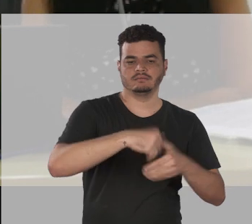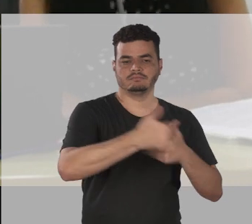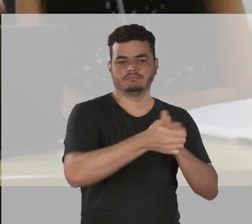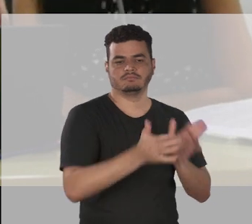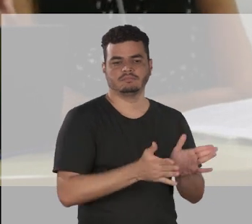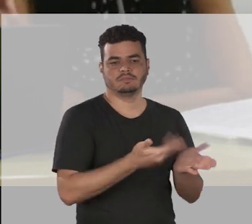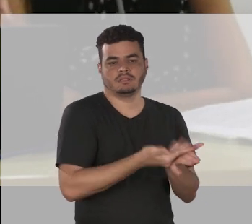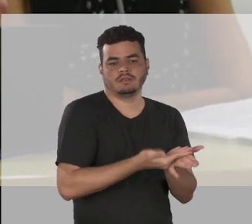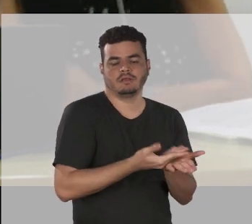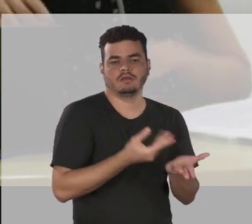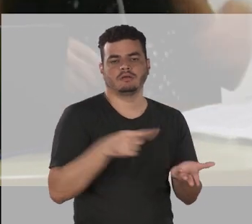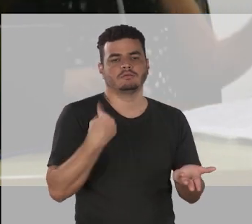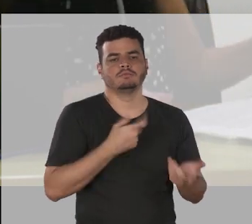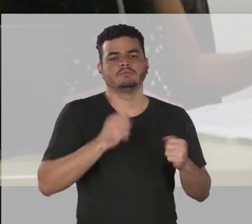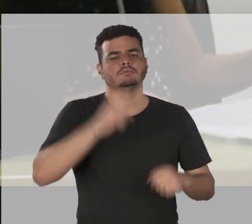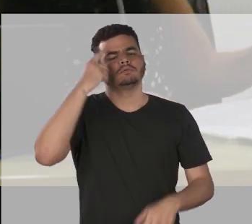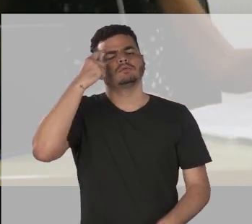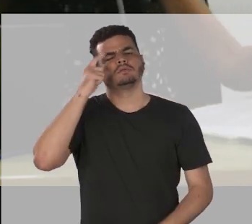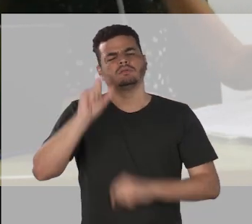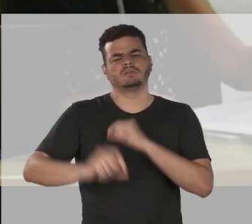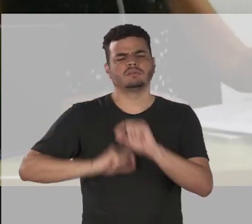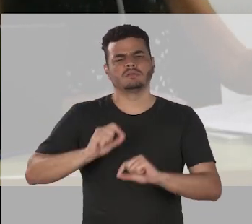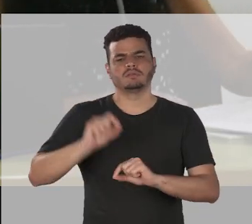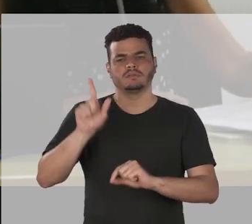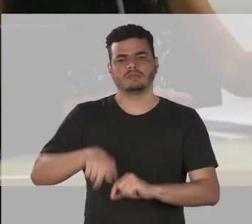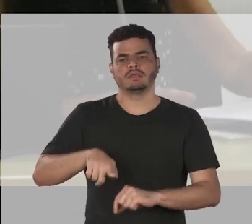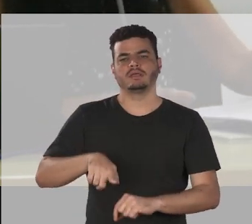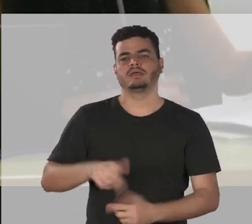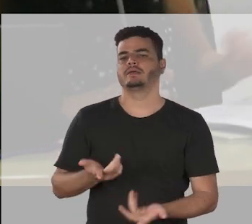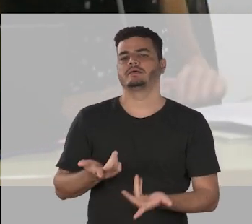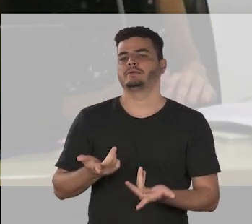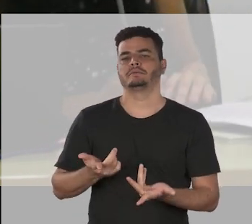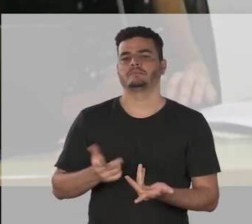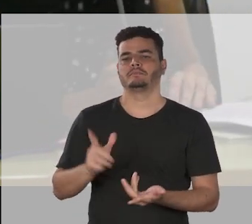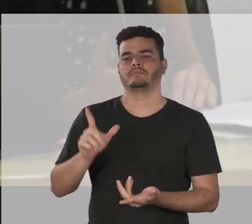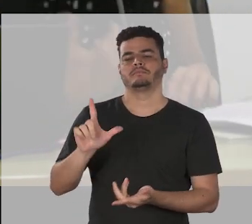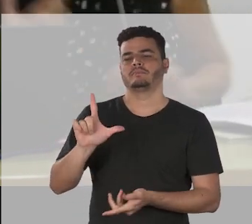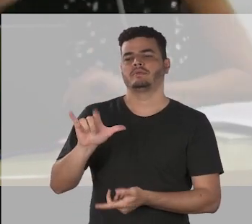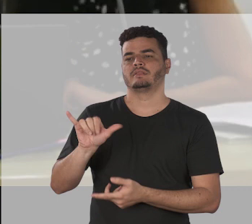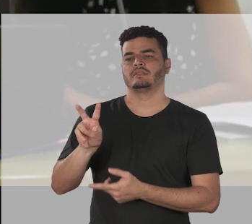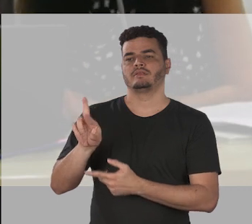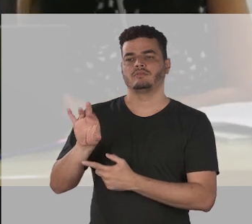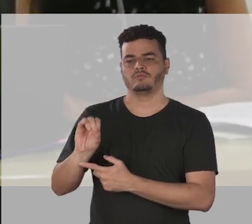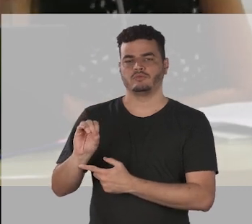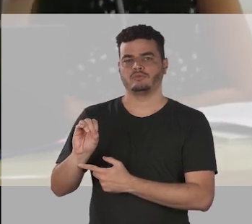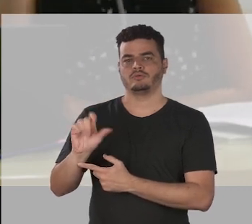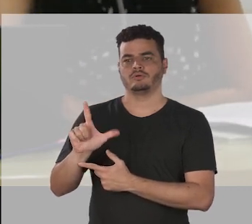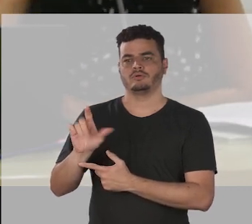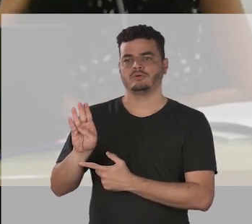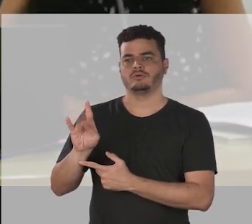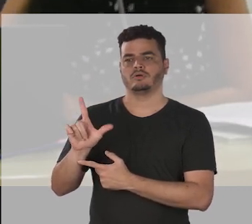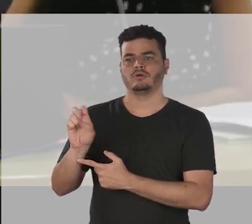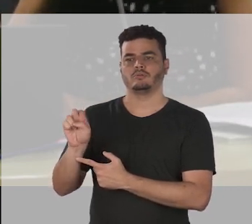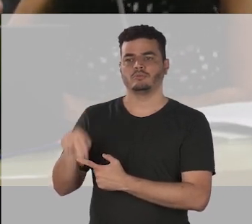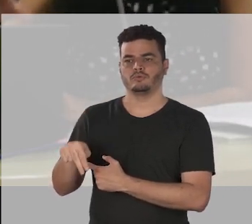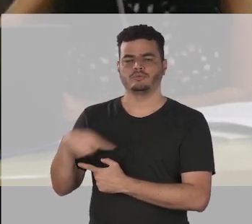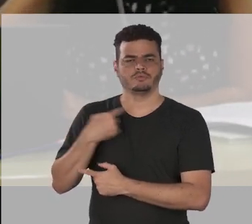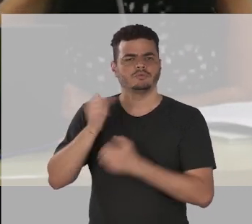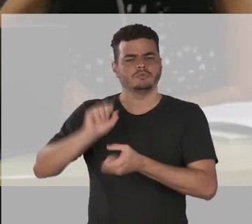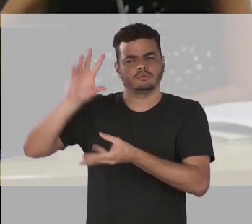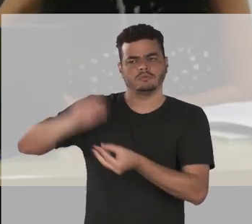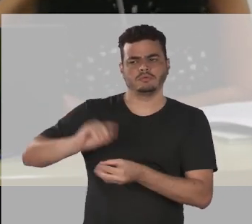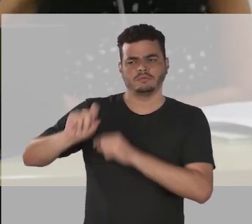aula, podemos pensar no gênero livro ou álbum, que de alguma maneira podemos resumir